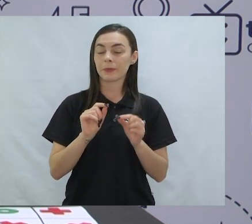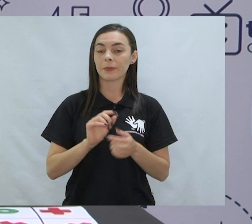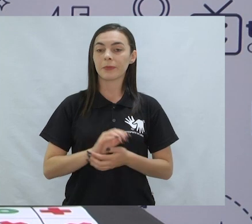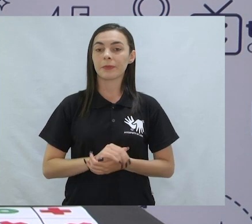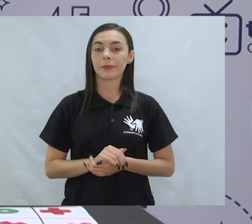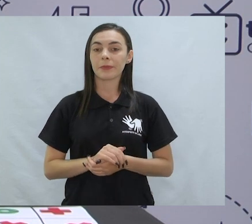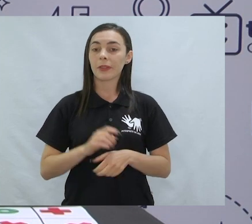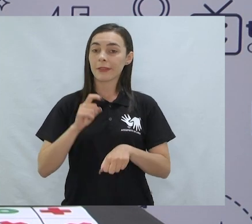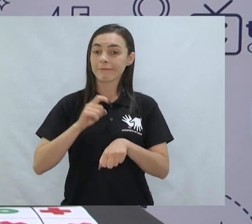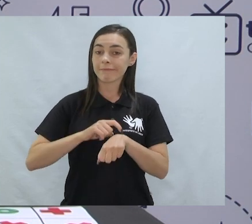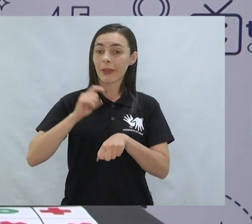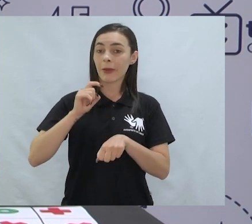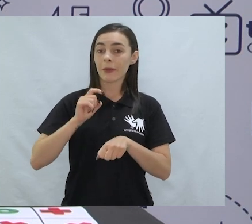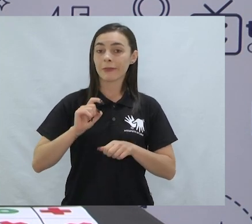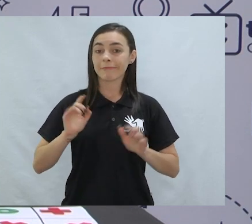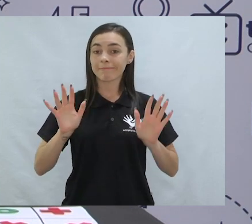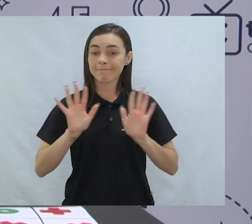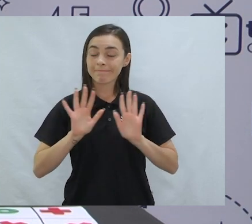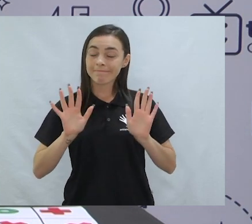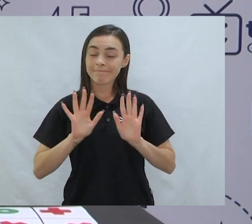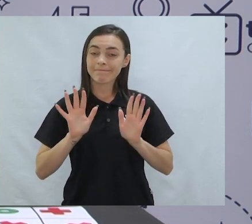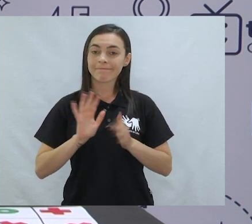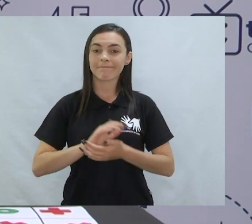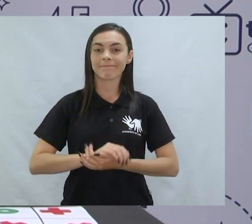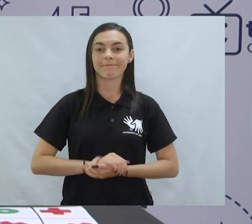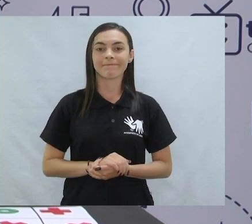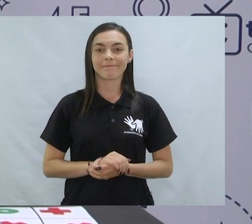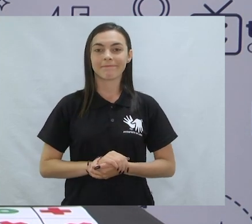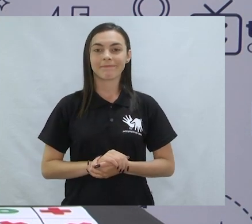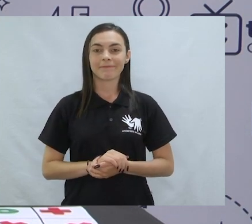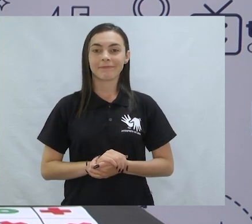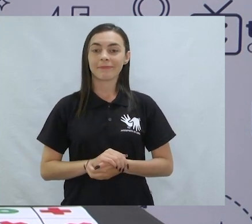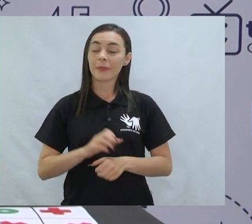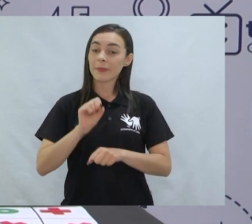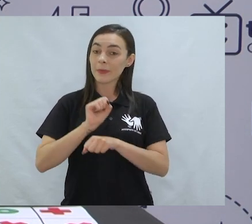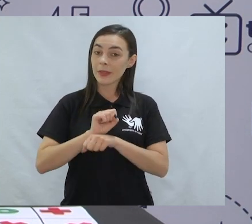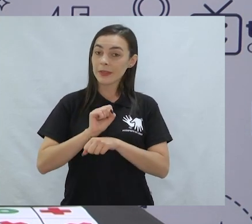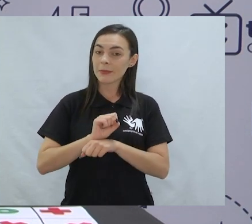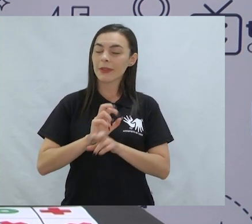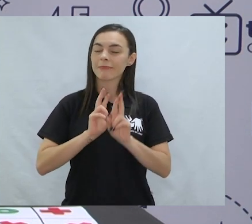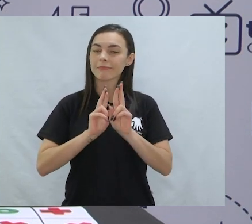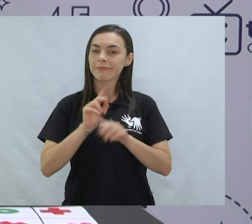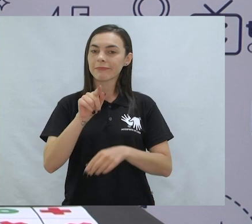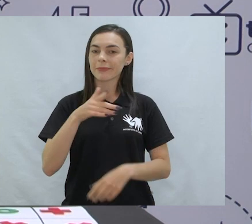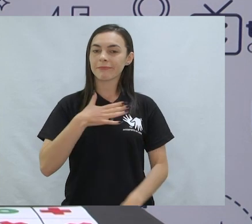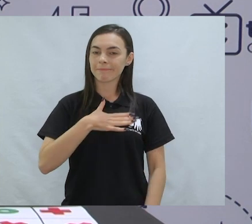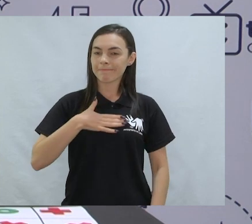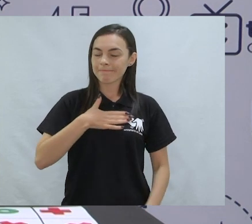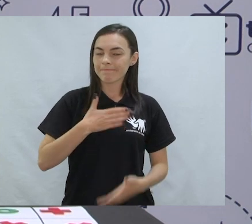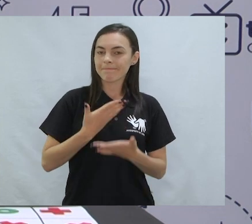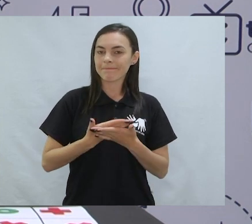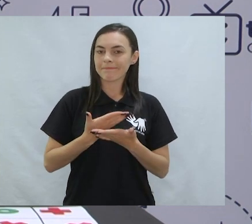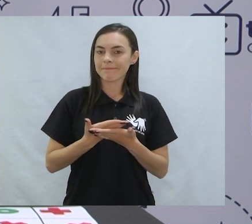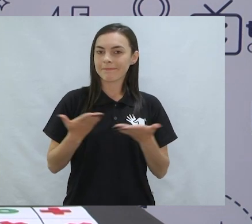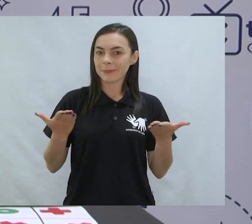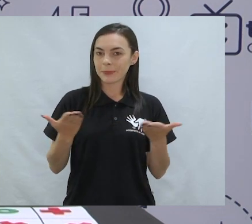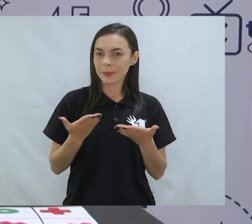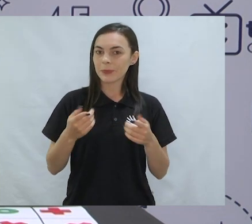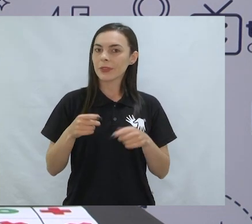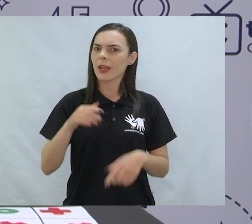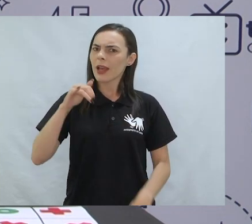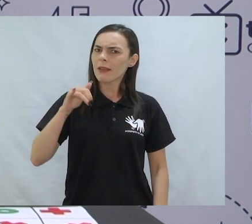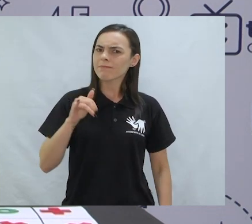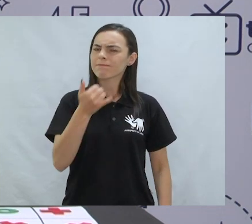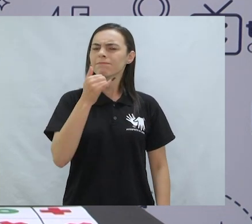começar nosso tchau. A gente se despede de vocês aqui. Esperamos que vocês tenham gostado da nossa